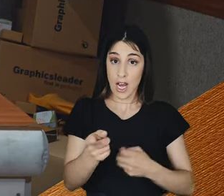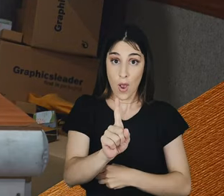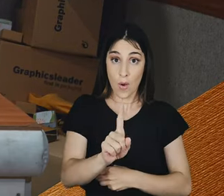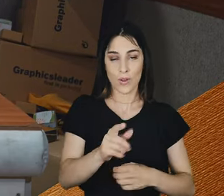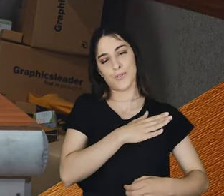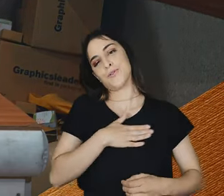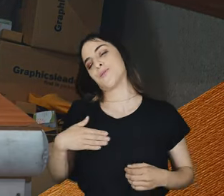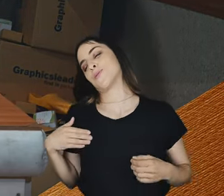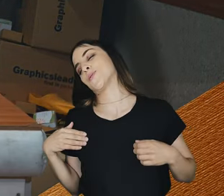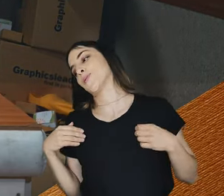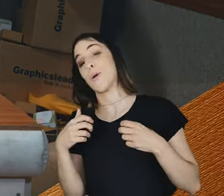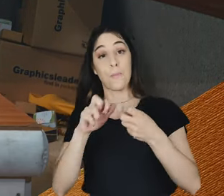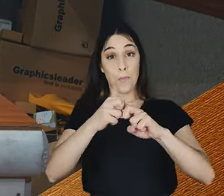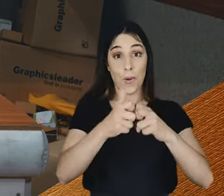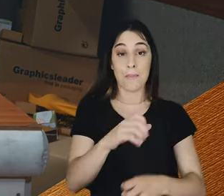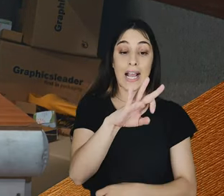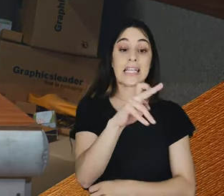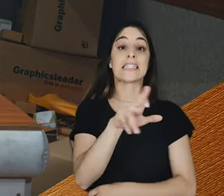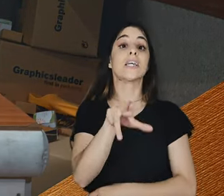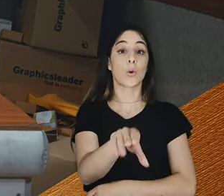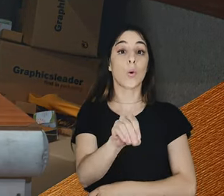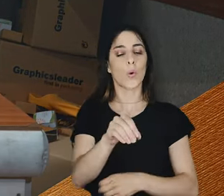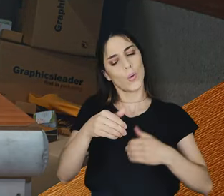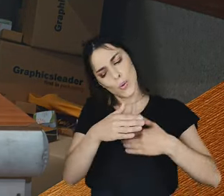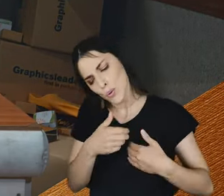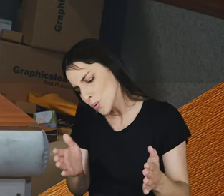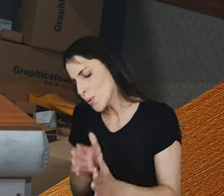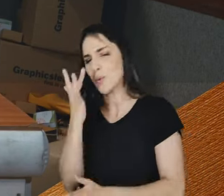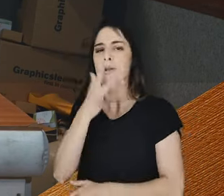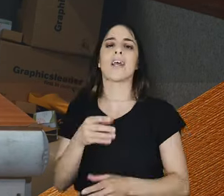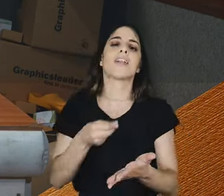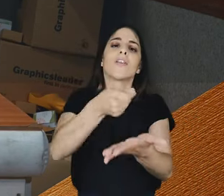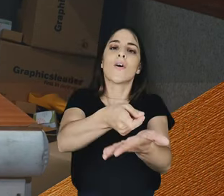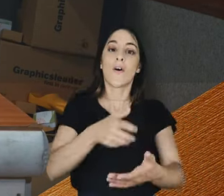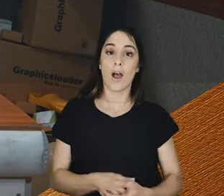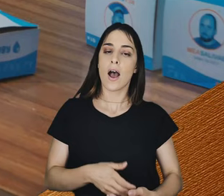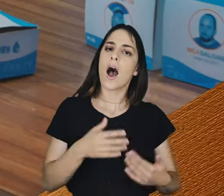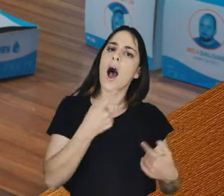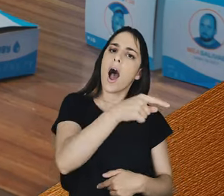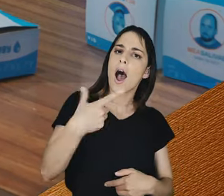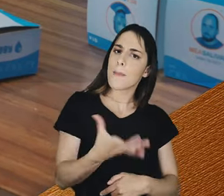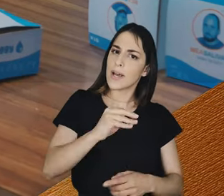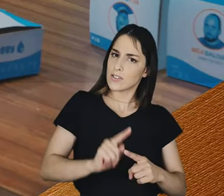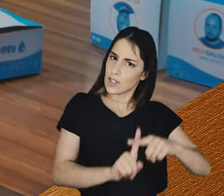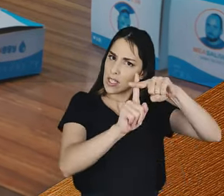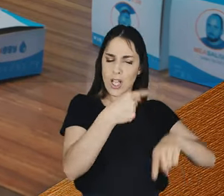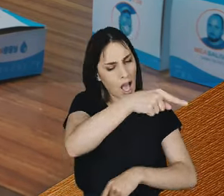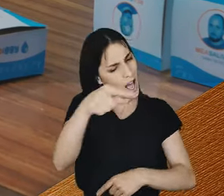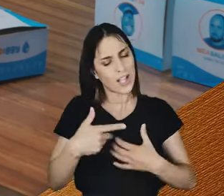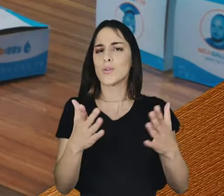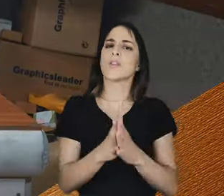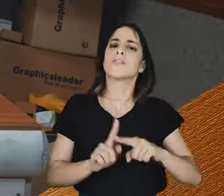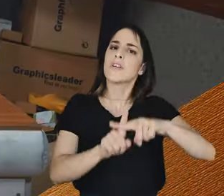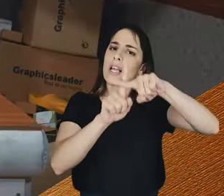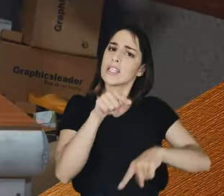preto. Ok, e há mais... Está cansado? Mas há mais vantagens? Ou... todas as vantagens. Isto